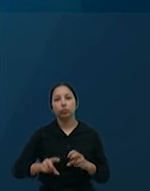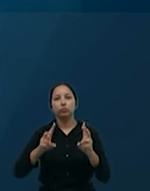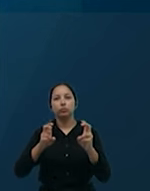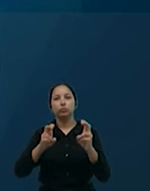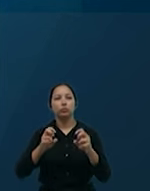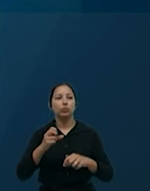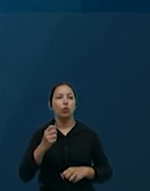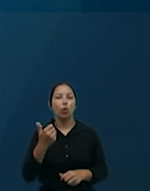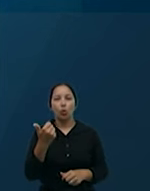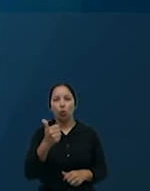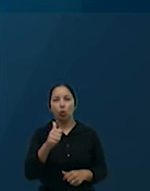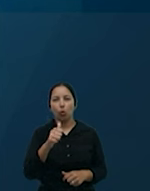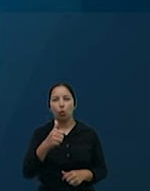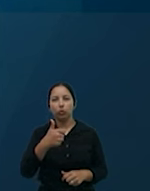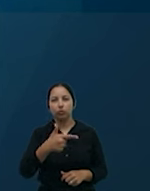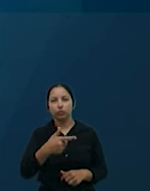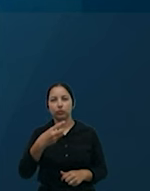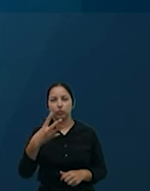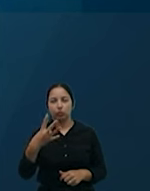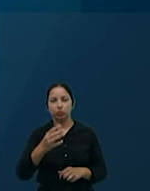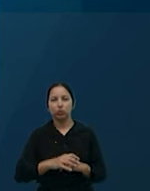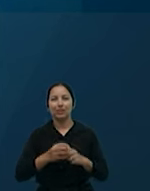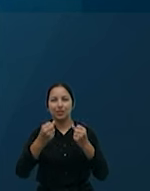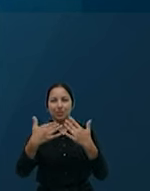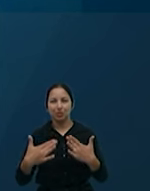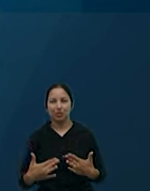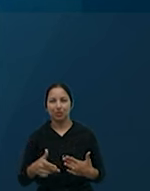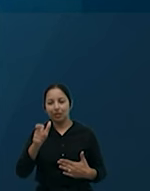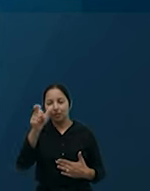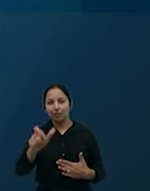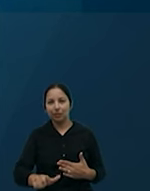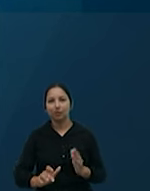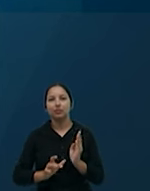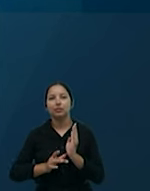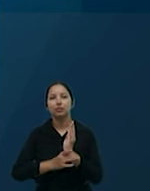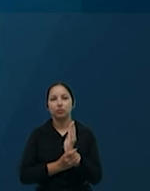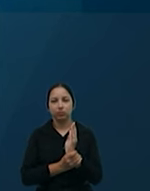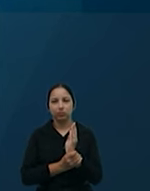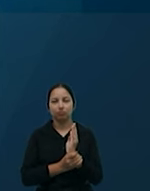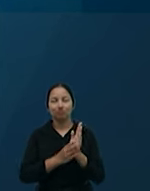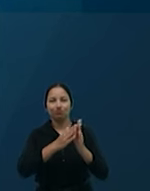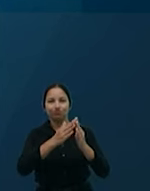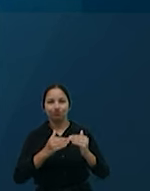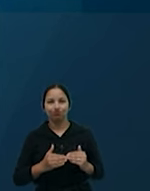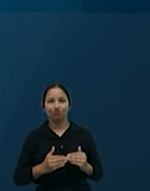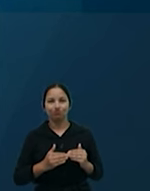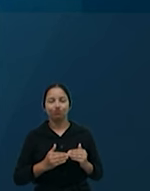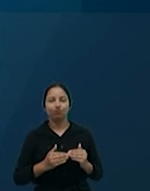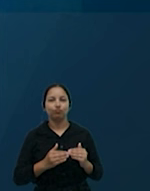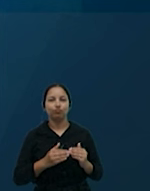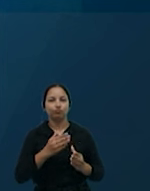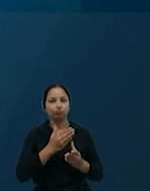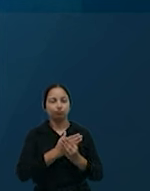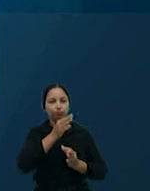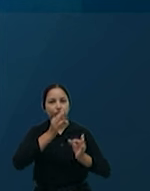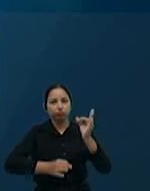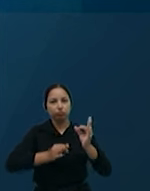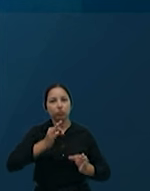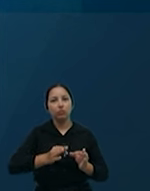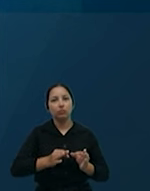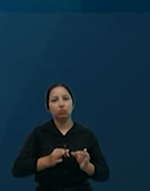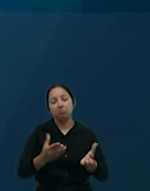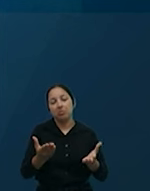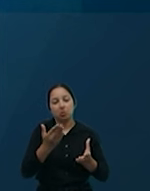situações em que um segurado propõe uma demanda judicial, quer seja de concessão, quer seja de revisão de um determinado